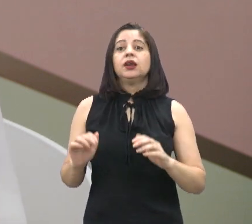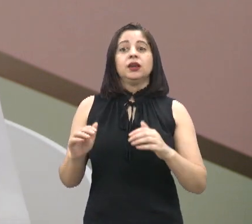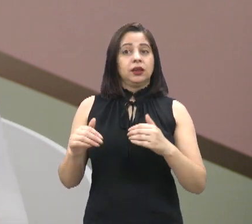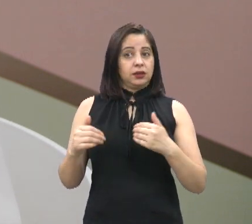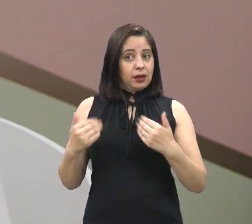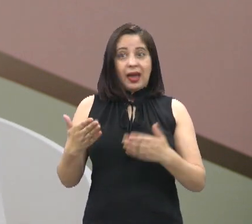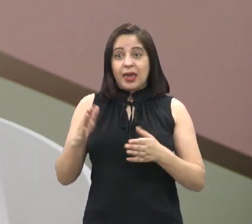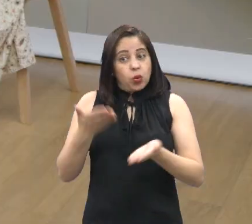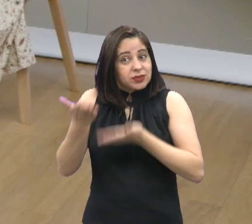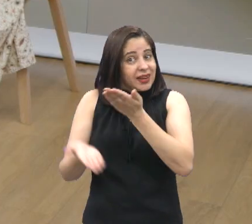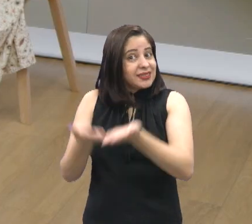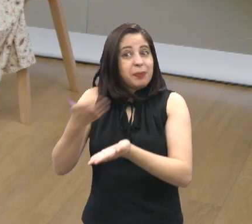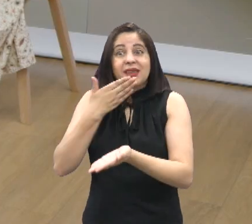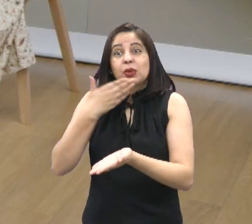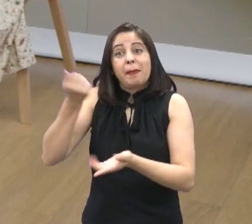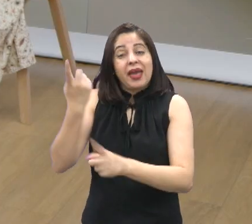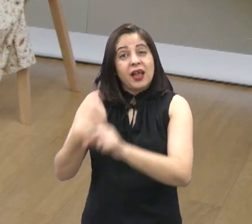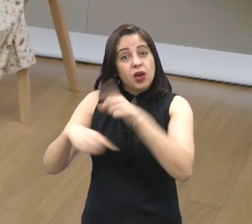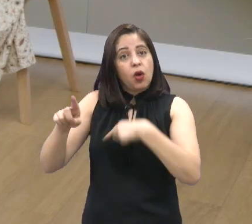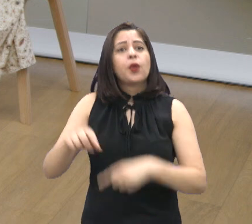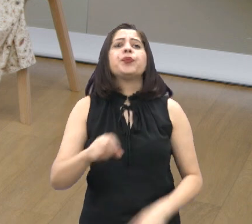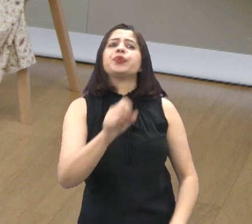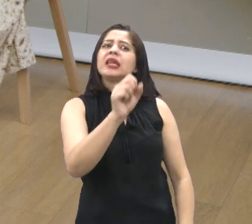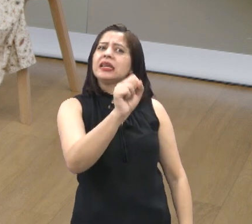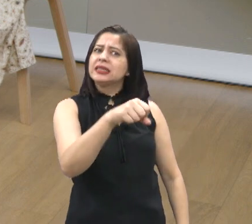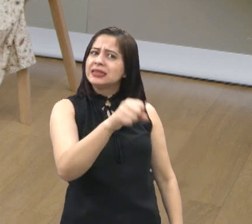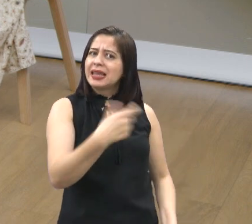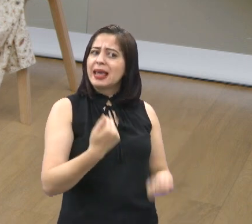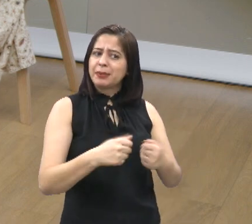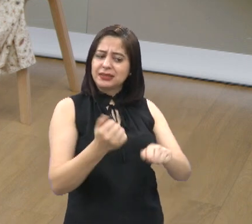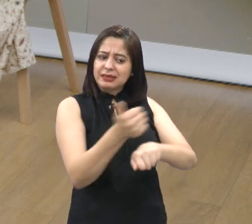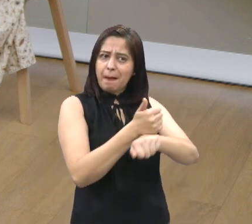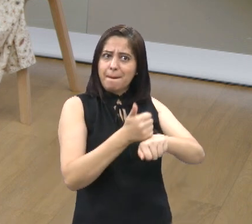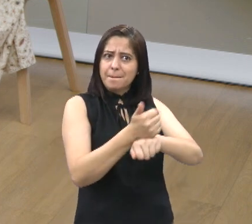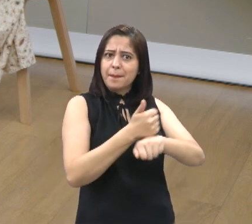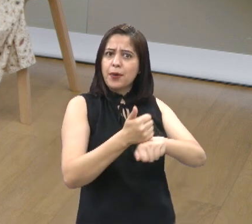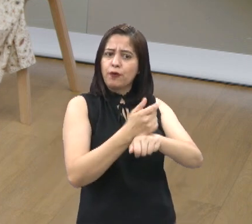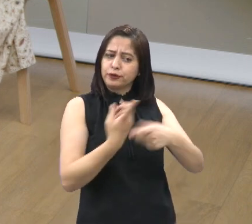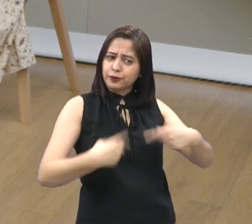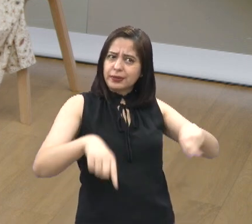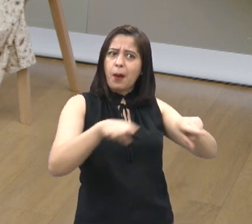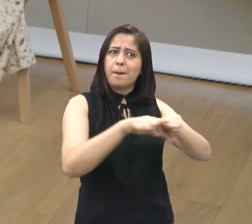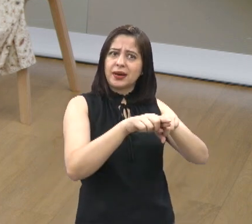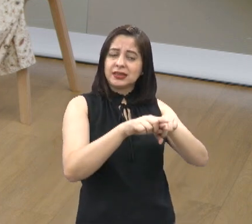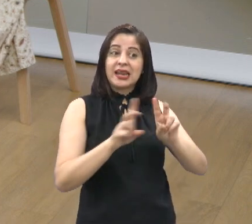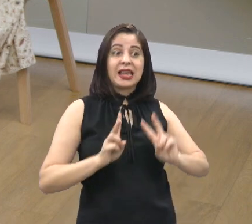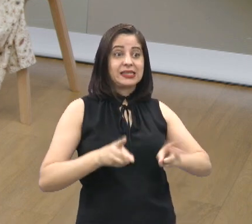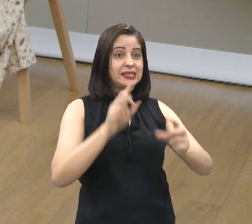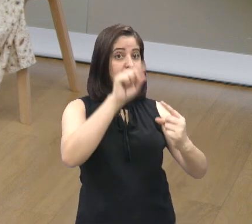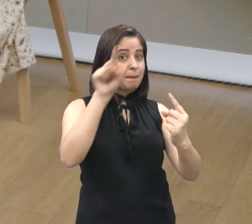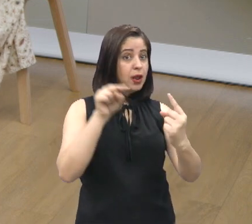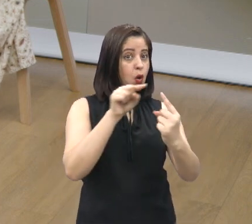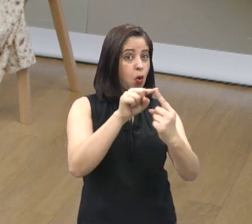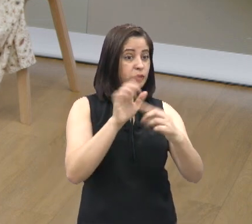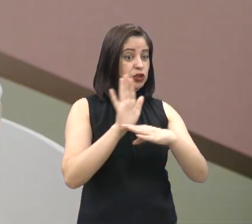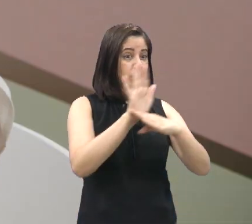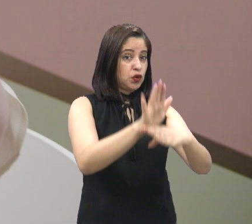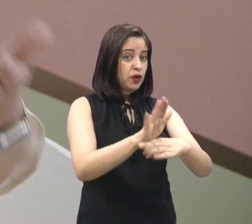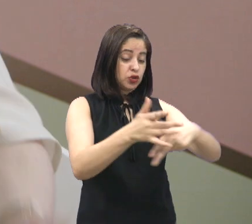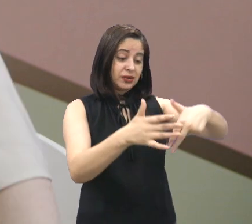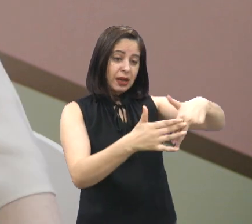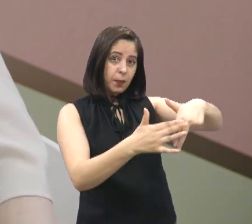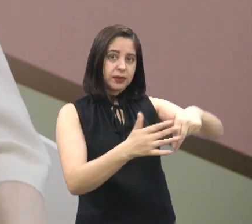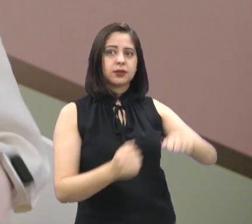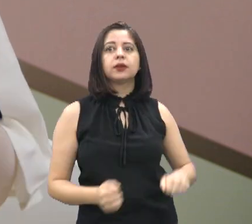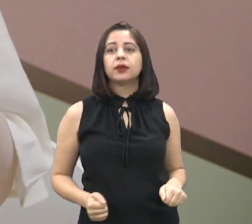muito melhor. Claro, é uma rede de especialistas, é uma rede, né? Exatamente. Pensando, claro, no bem-estar do paciente. Inclusive, muitos pacientes que chegam tomando bastante